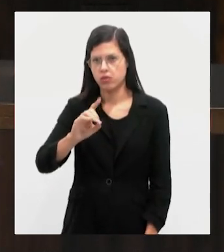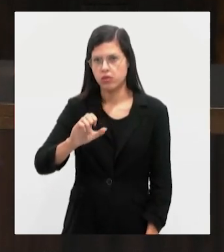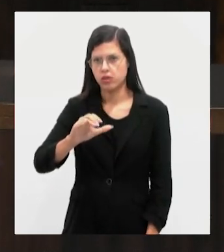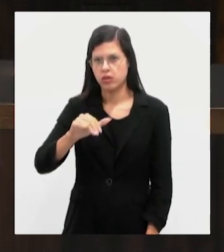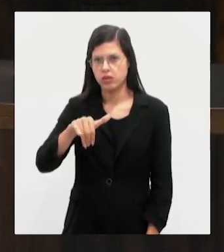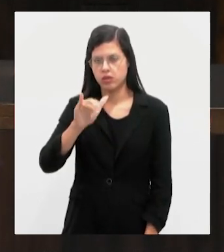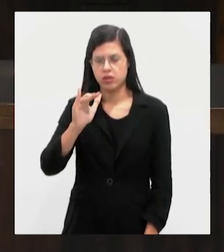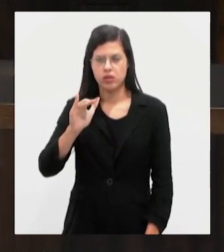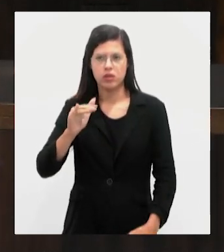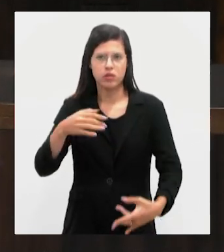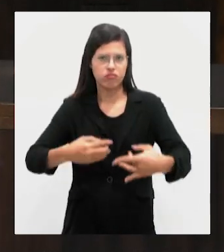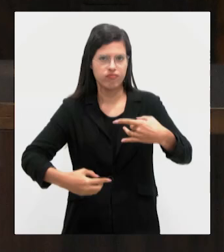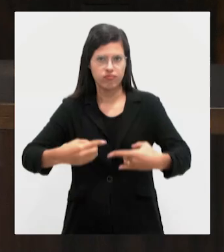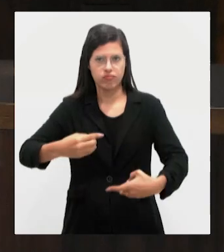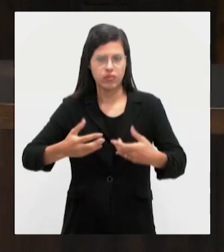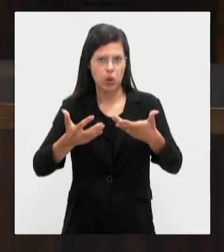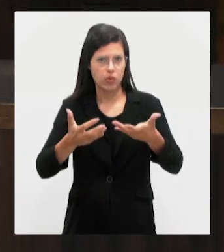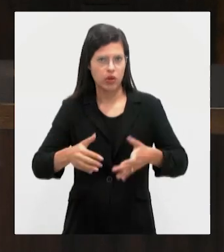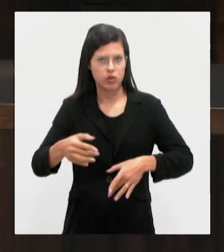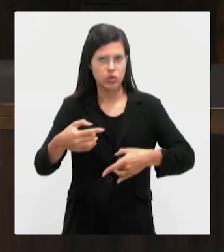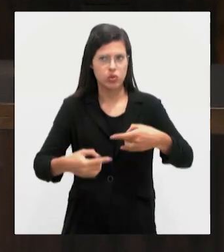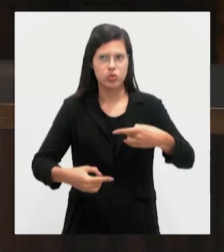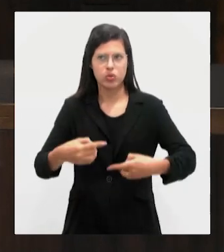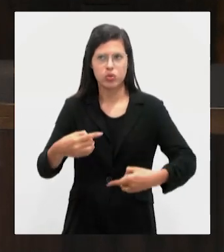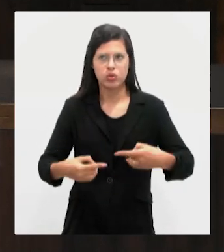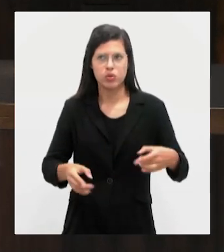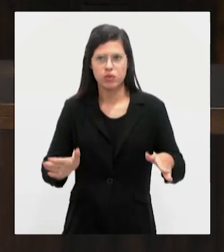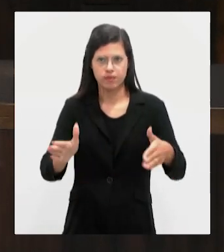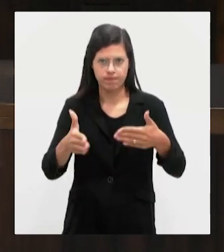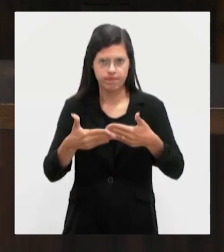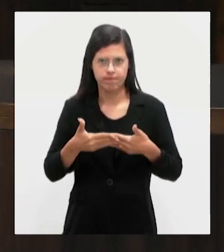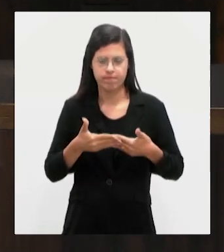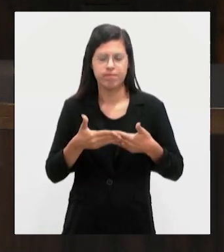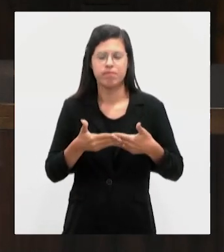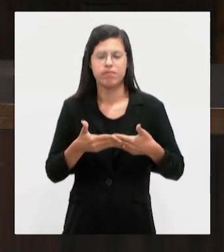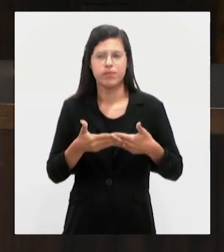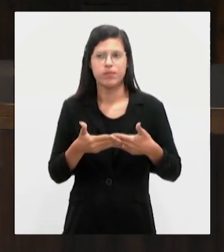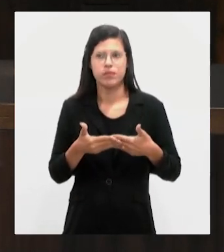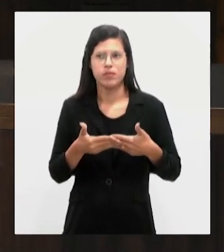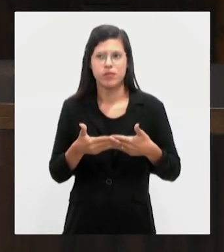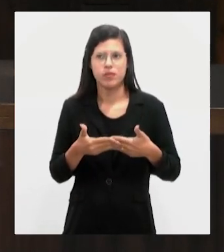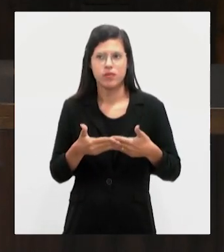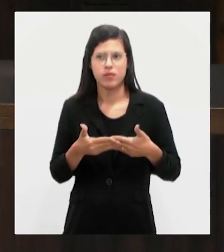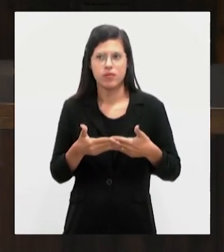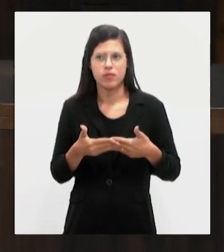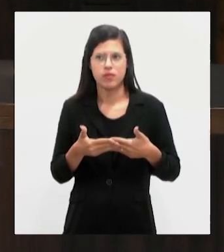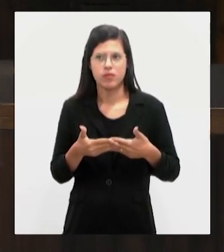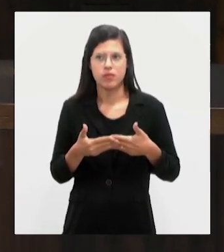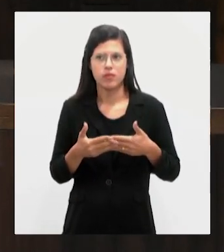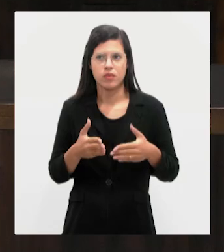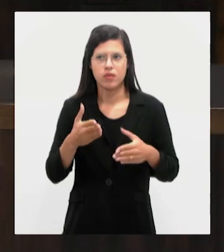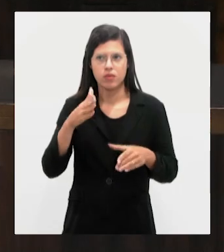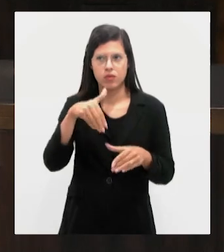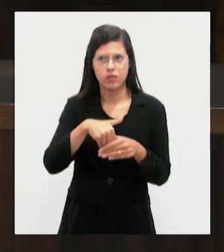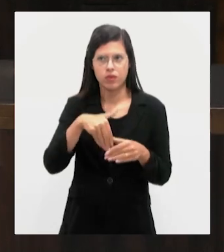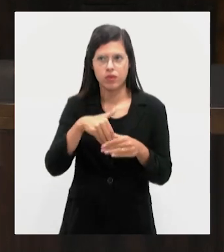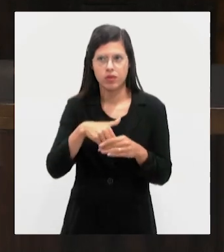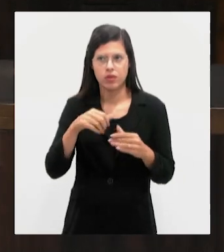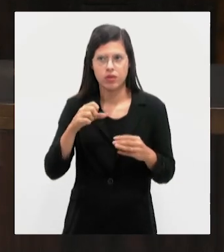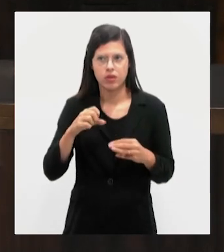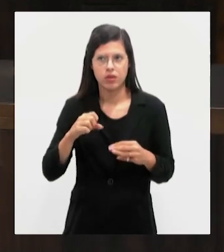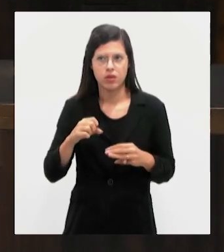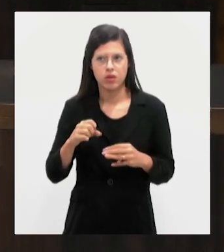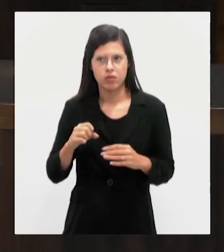discussão, não havendo quem queira discutir, encerrada a discussão, em